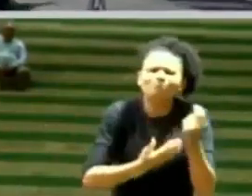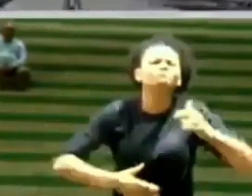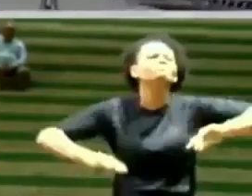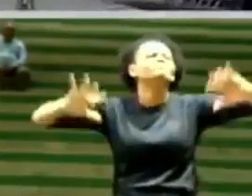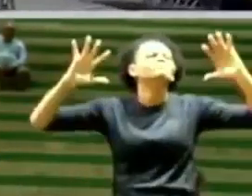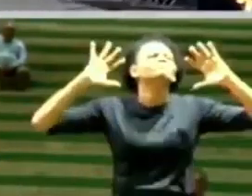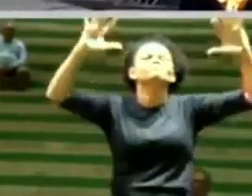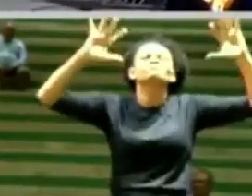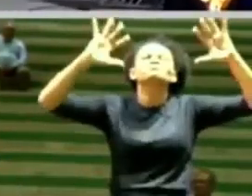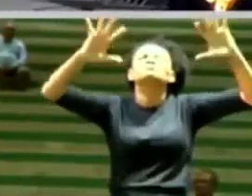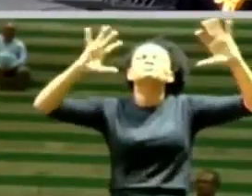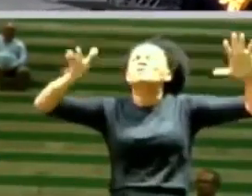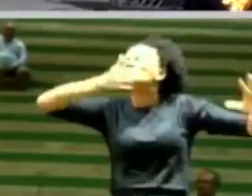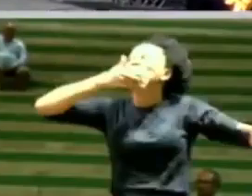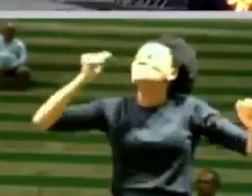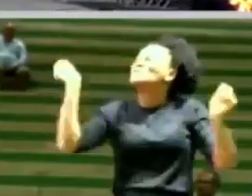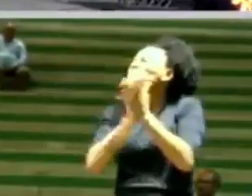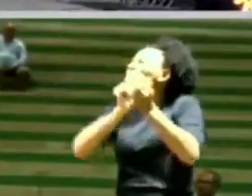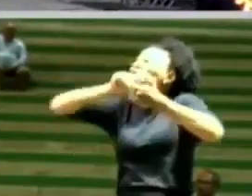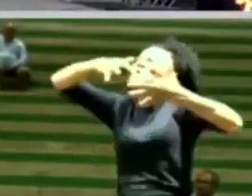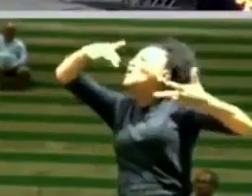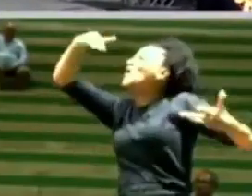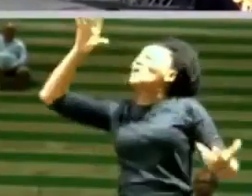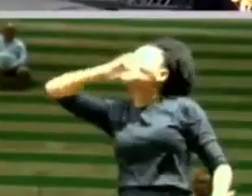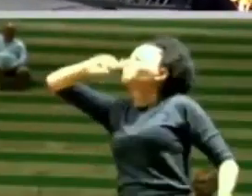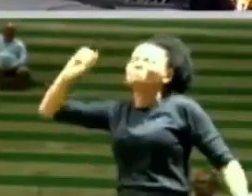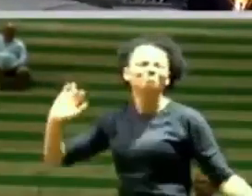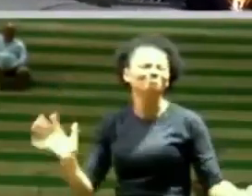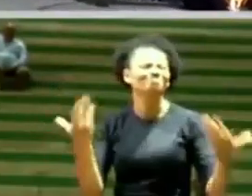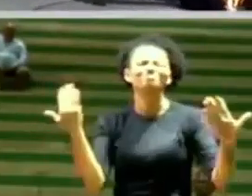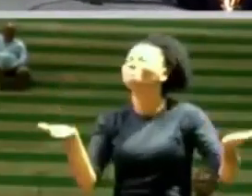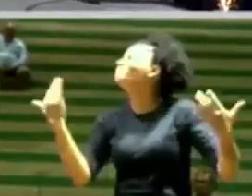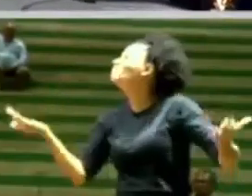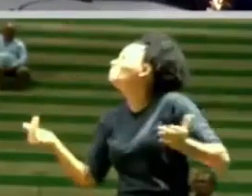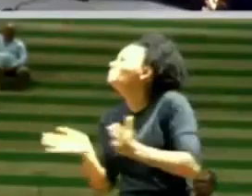mão e dê o melhor glória a Deus que você pode.